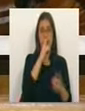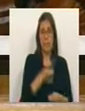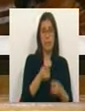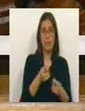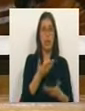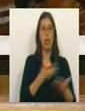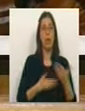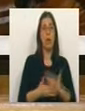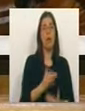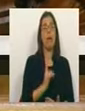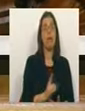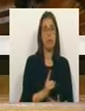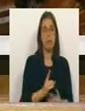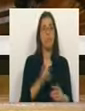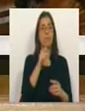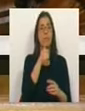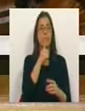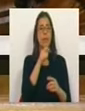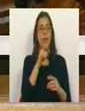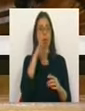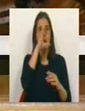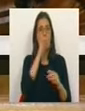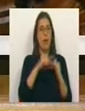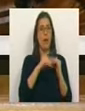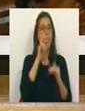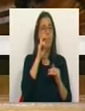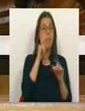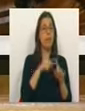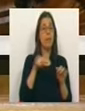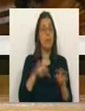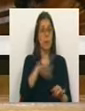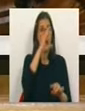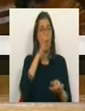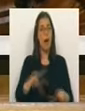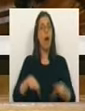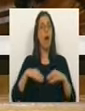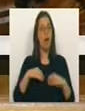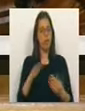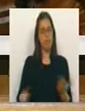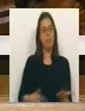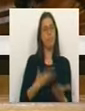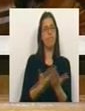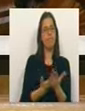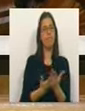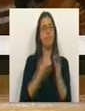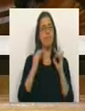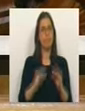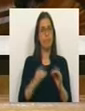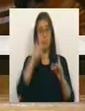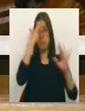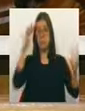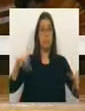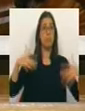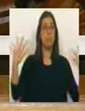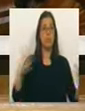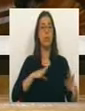como moeda de troca para uma sustentação governativa, este Governo aceita e apresenta propostas